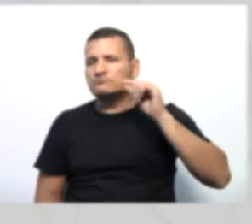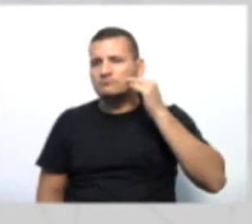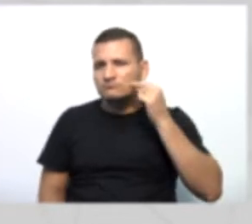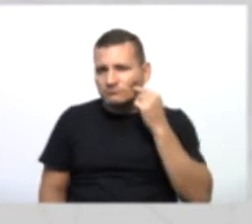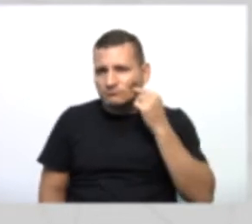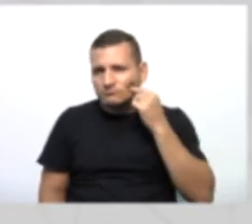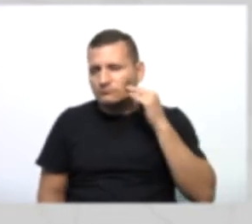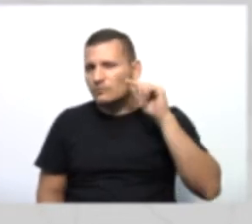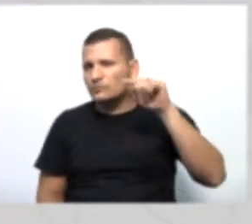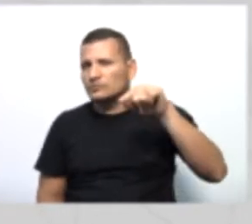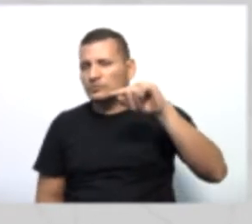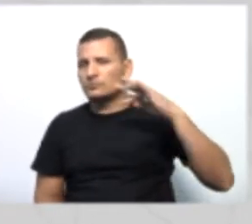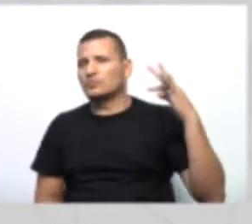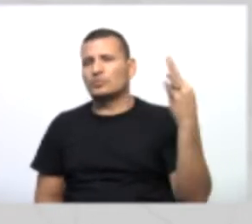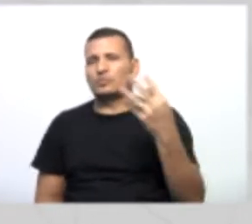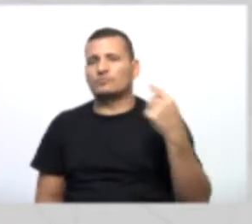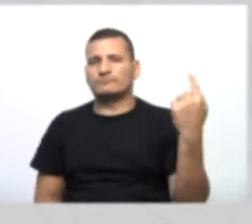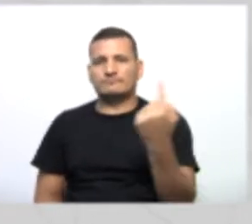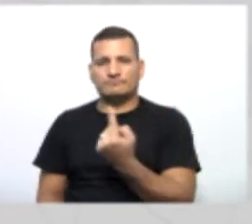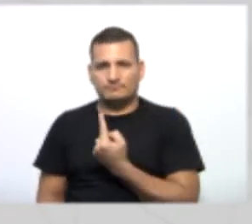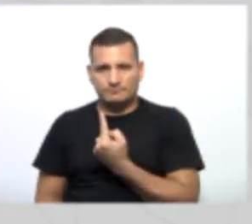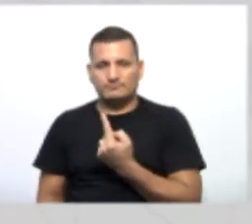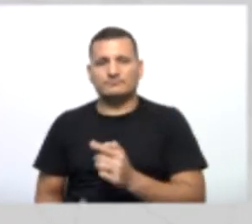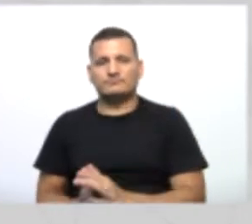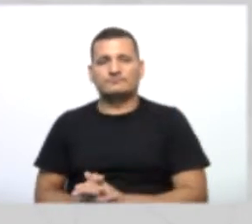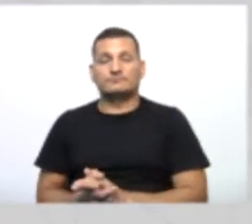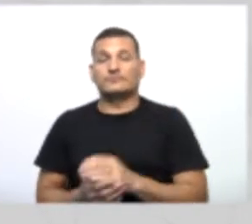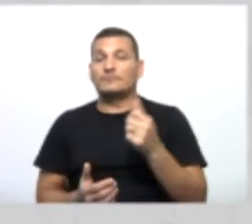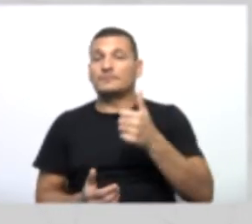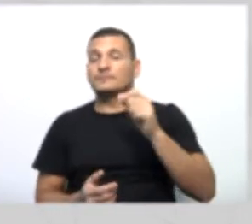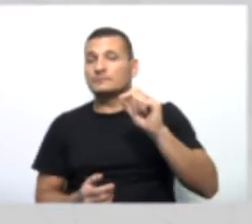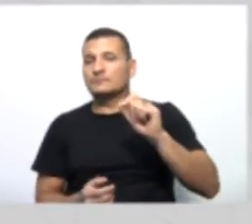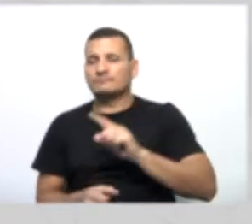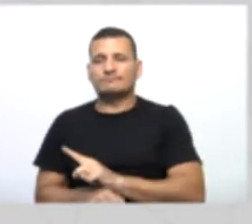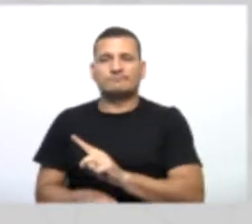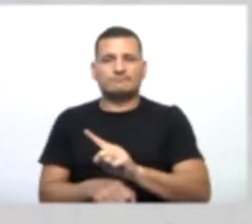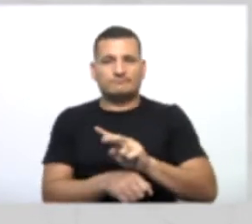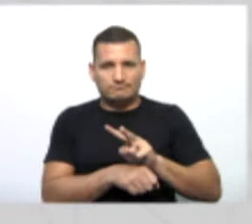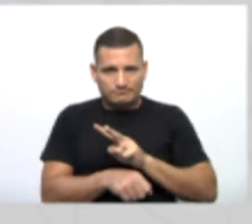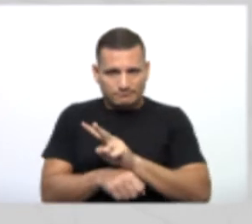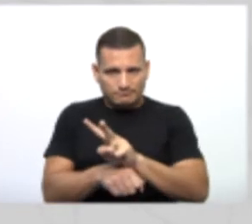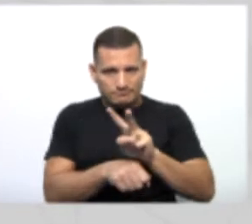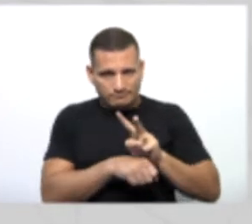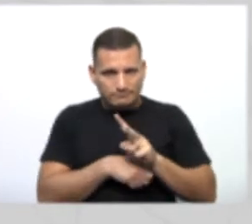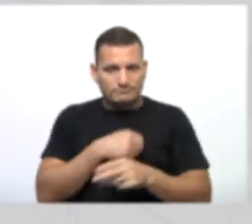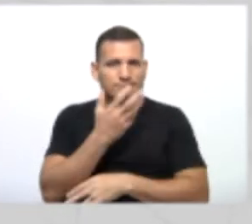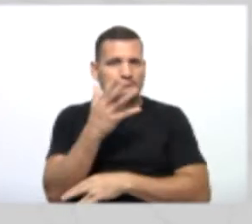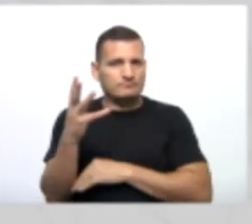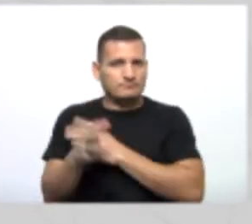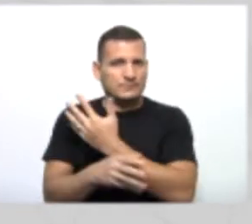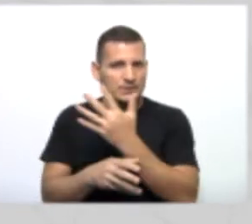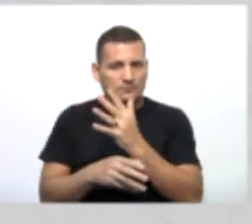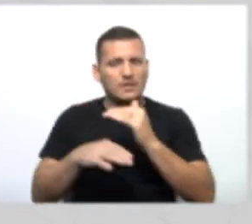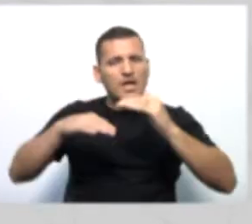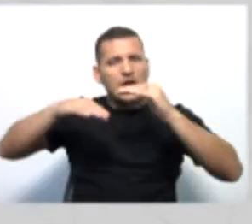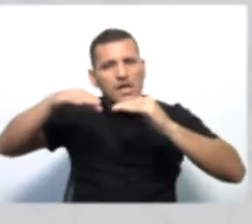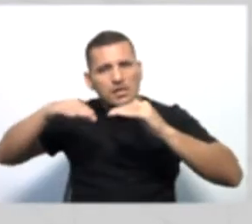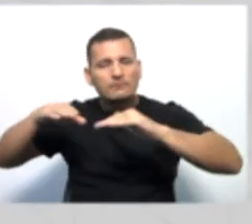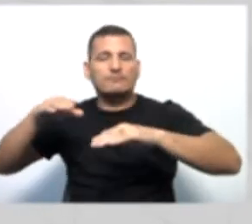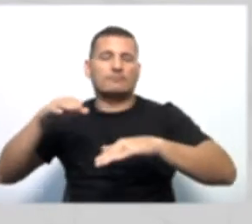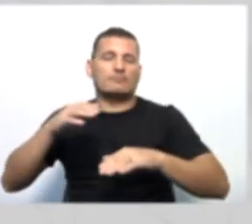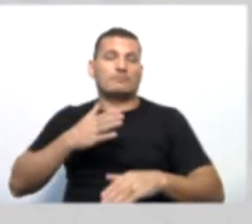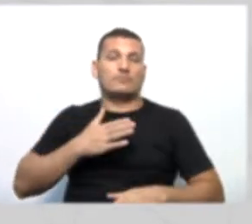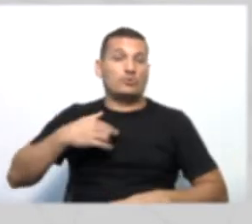lá. Primeira, a preservação do meio ambiente e seu equilíbrio depende de todos nós. Primeira conscientização é essa. Uso